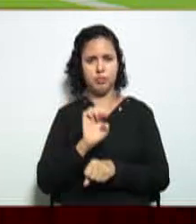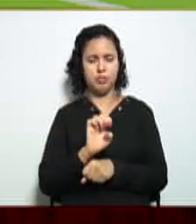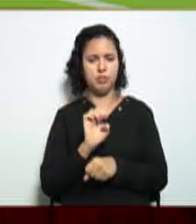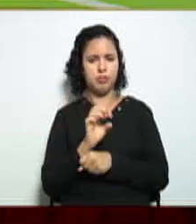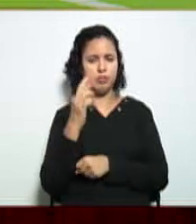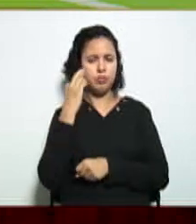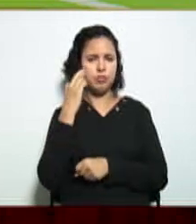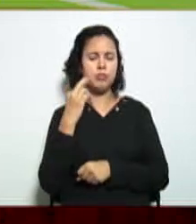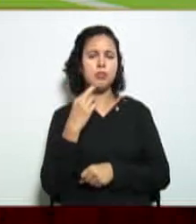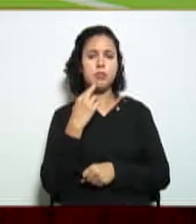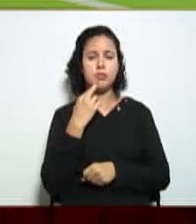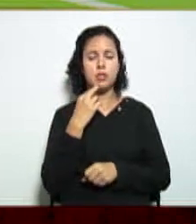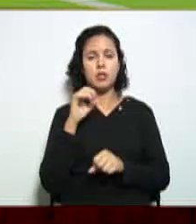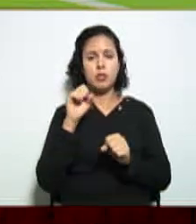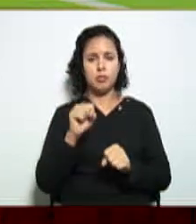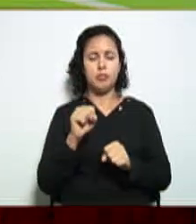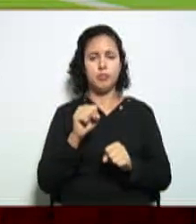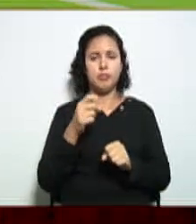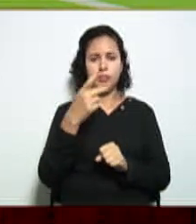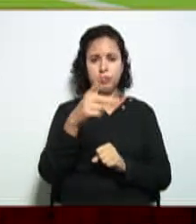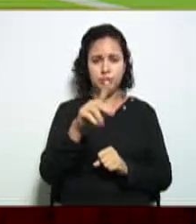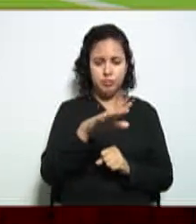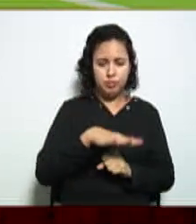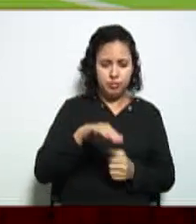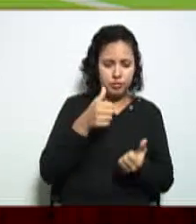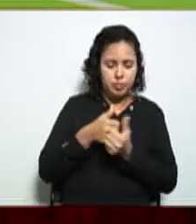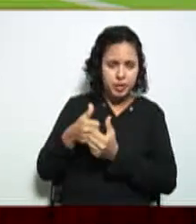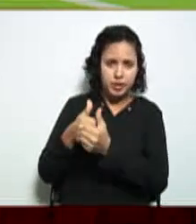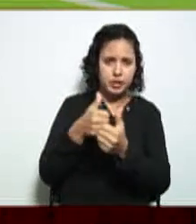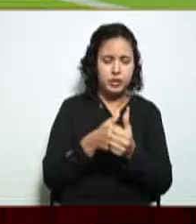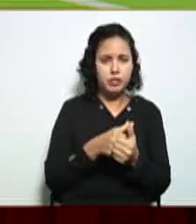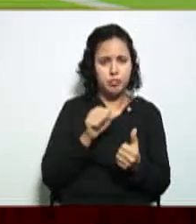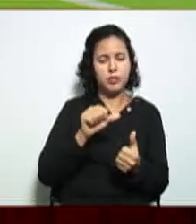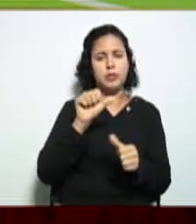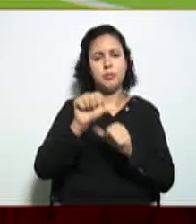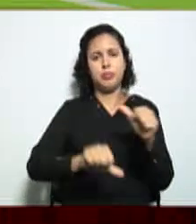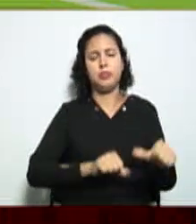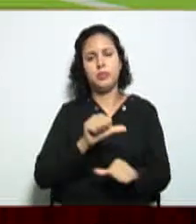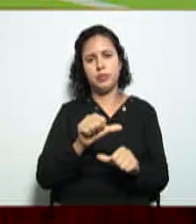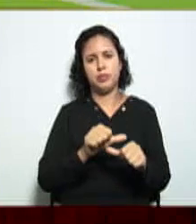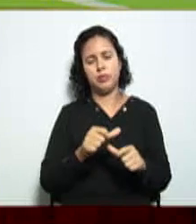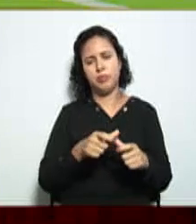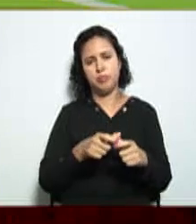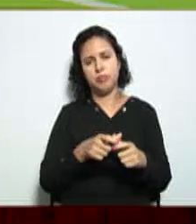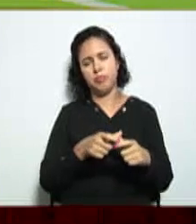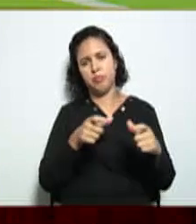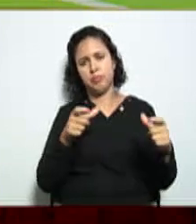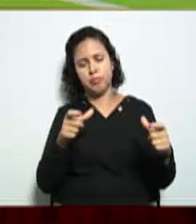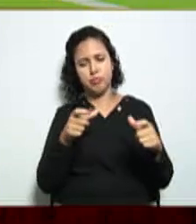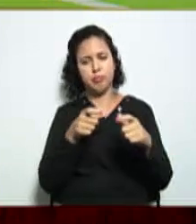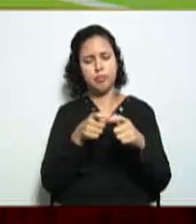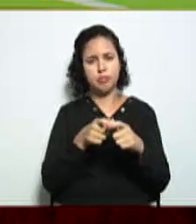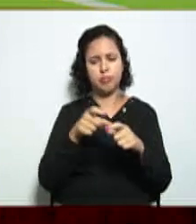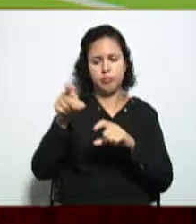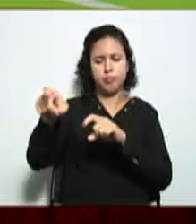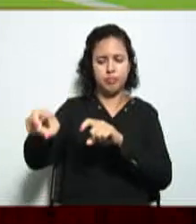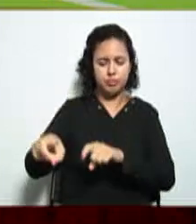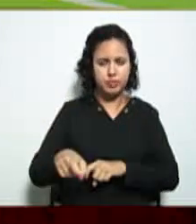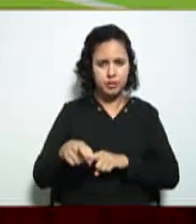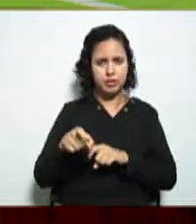região, esses tipos de cooperativas pode ter uma variação. Pode ser que eu tenha mais de crédito e menos de agropecuária, mais de